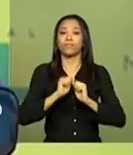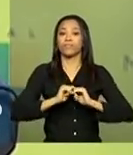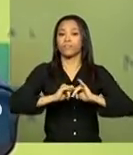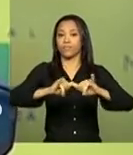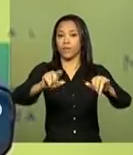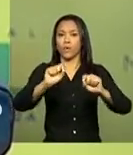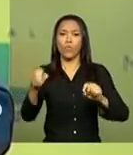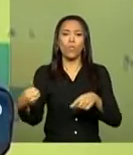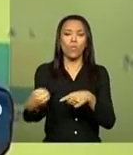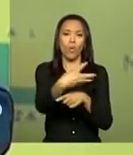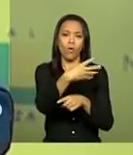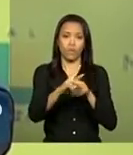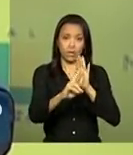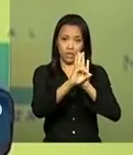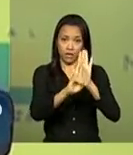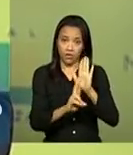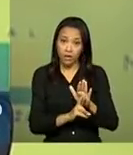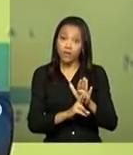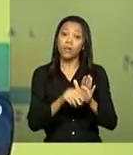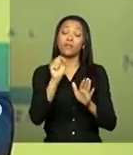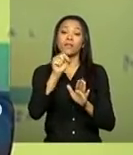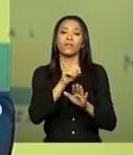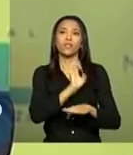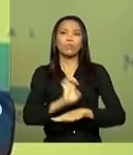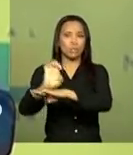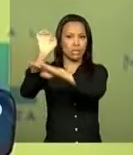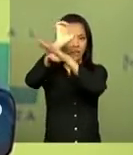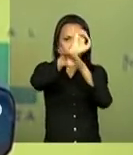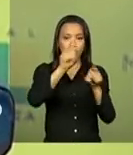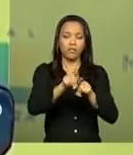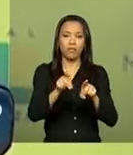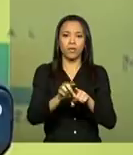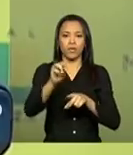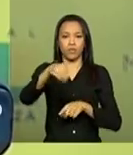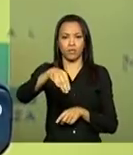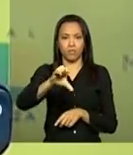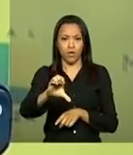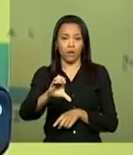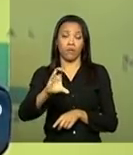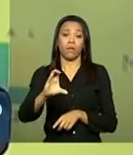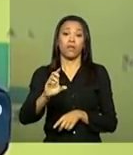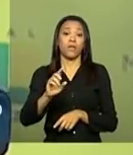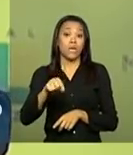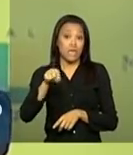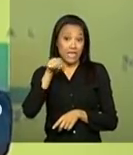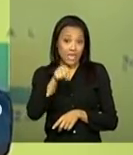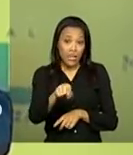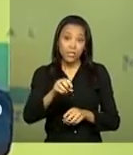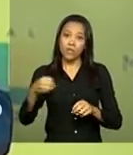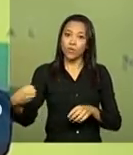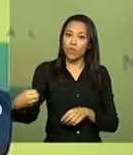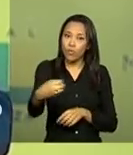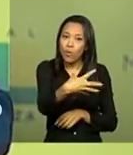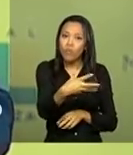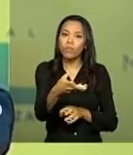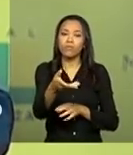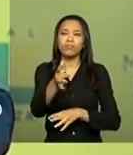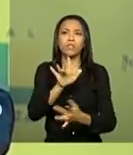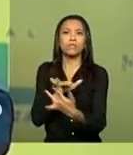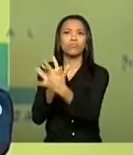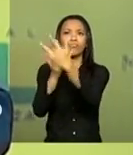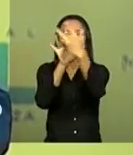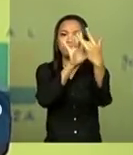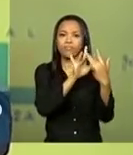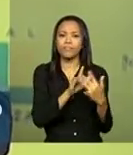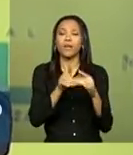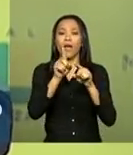relacionamento entre os estados, municípios e o Ministério da Educação. E a maior expressão desse novo padrão de relacionamento foi o